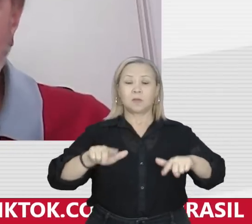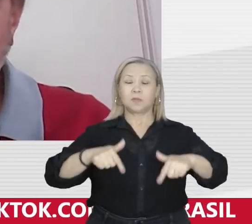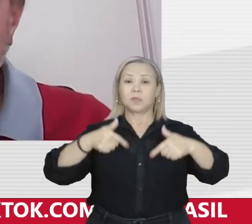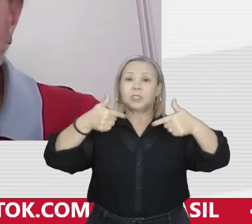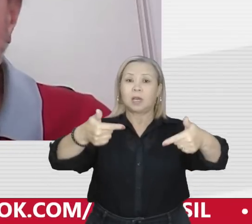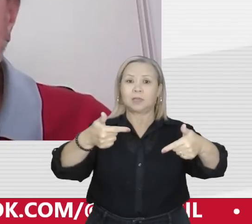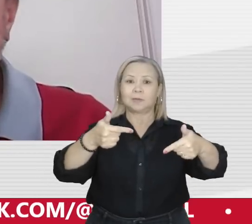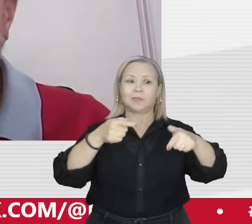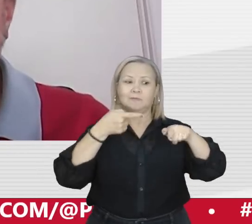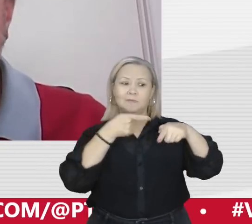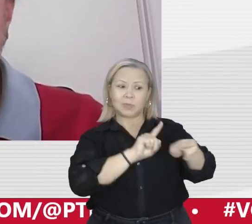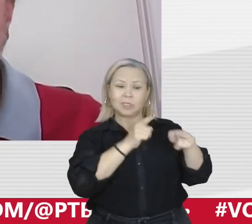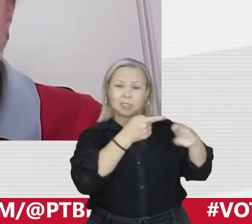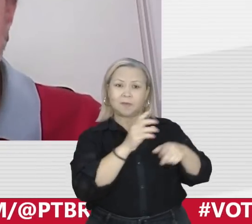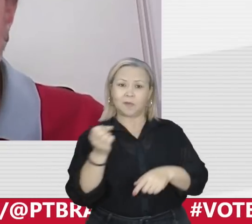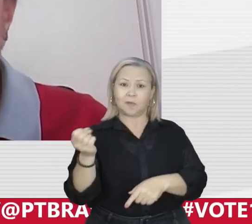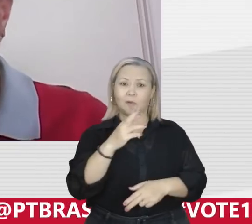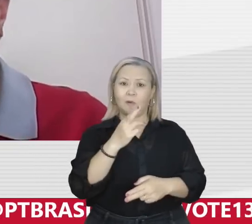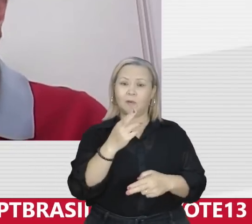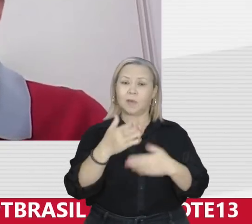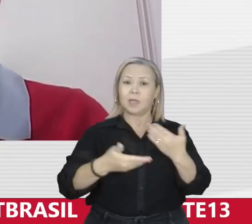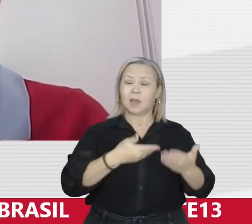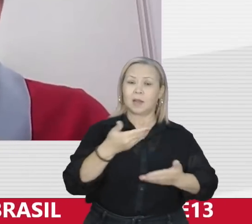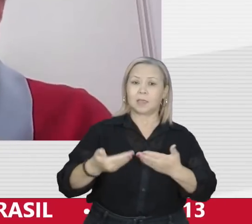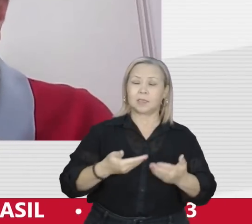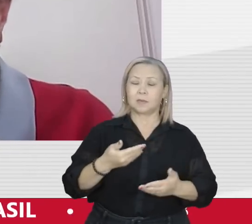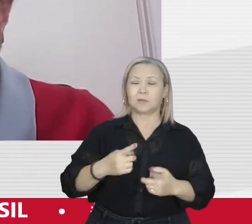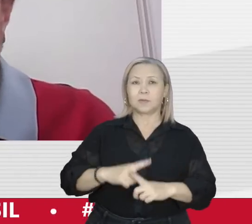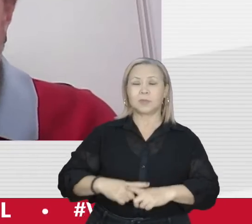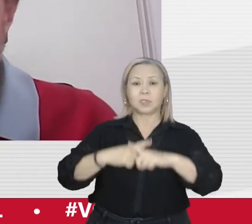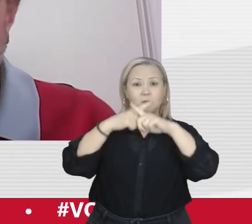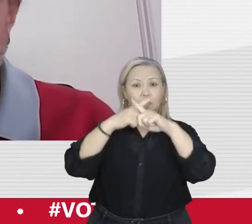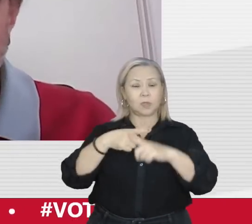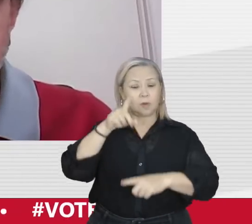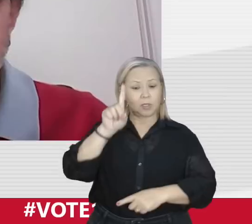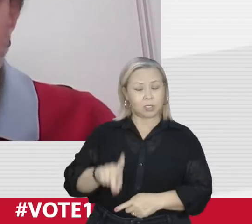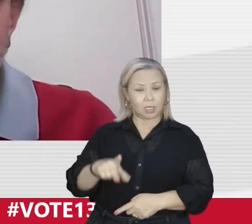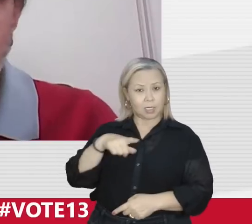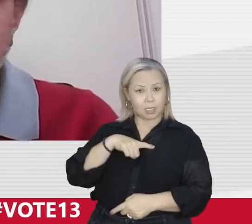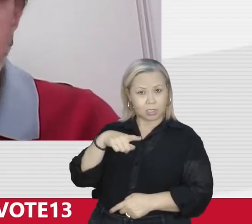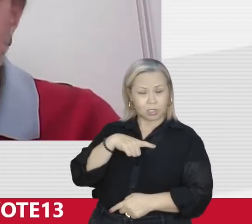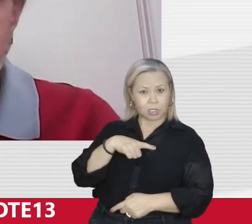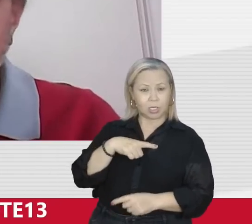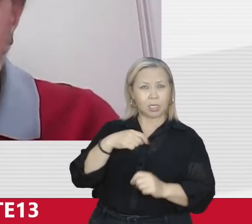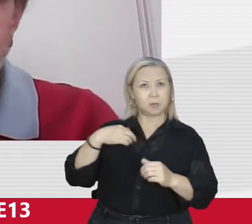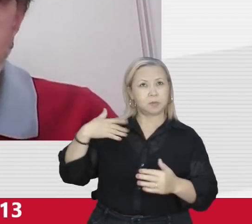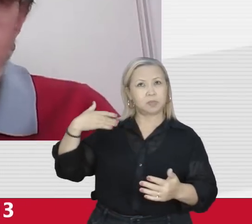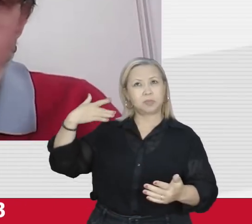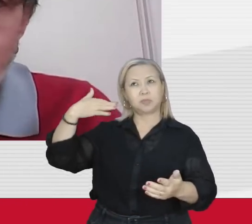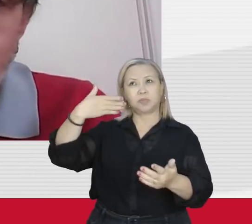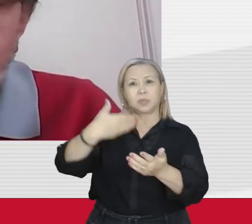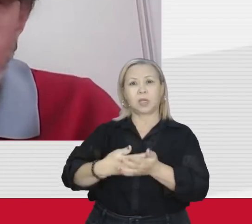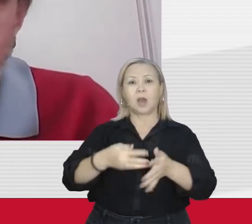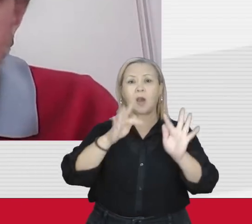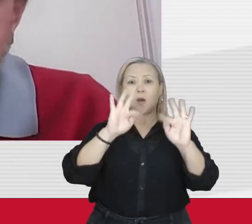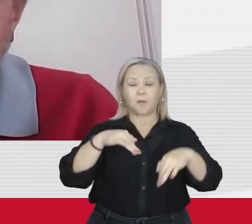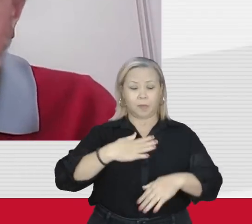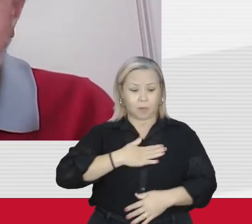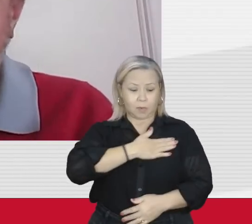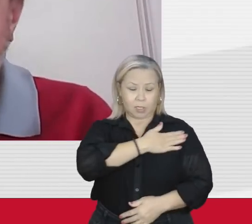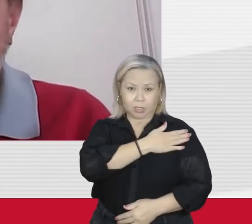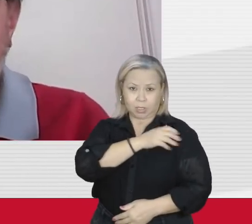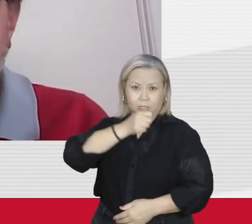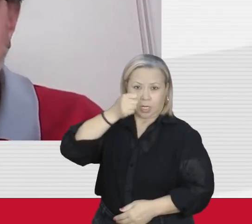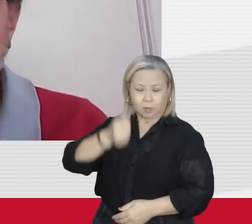desafio novo em relação à disputa com a direita que nós tínhamos ao longo do final da ditadura, quando eu